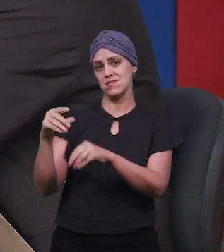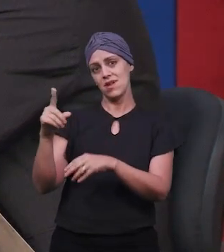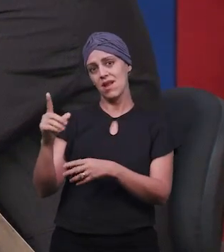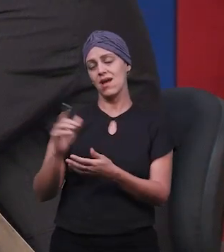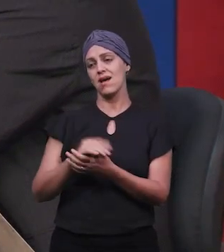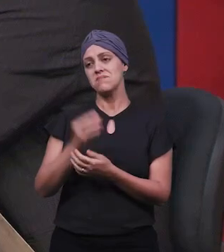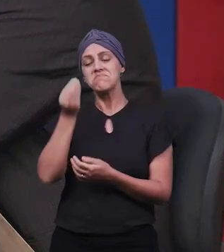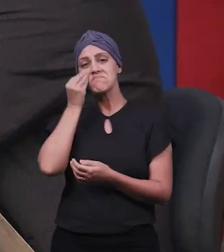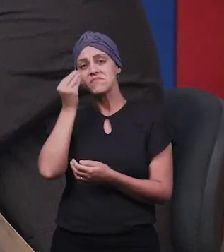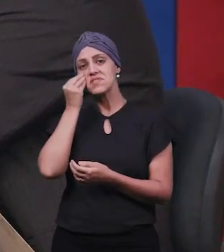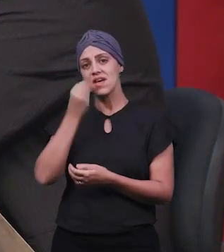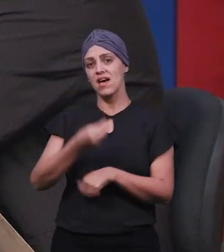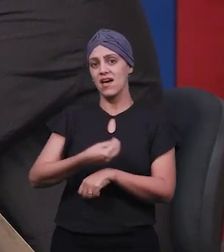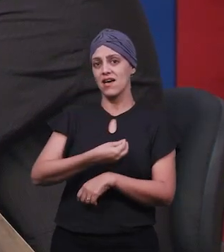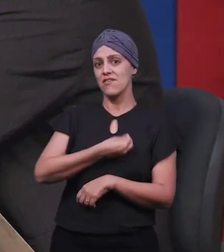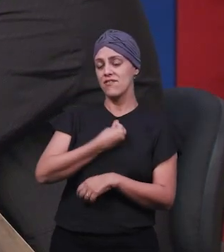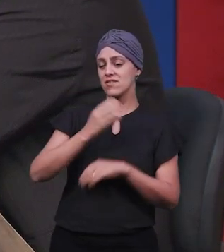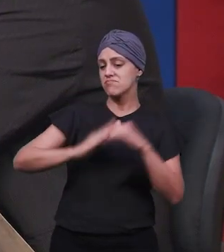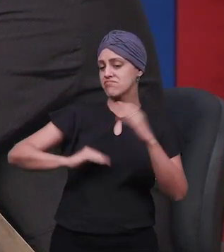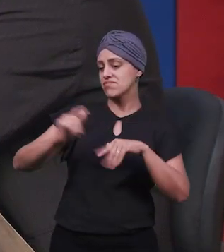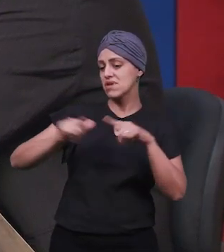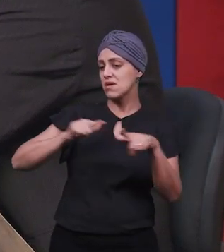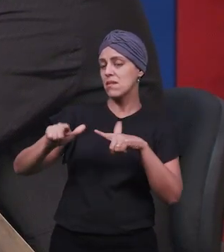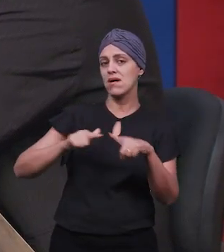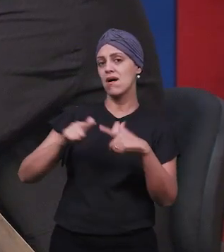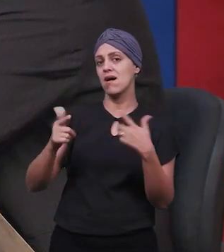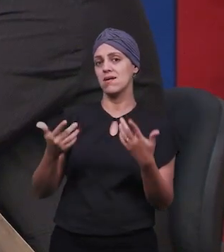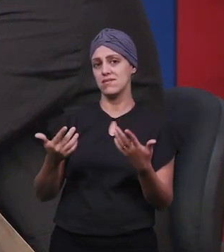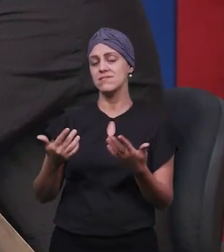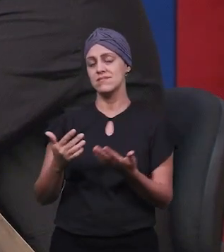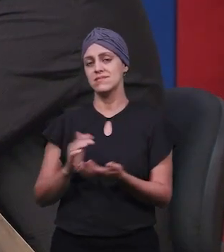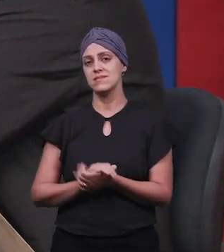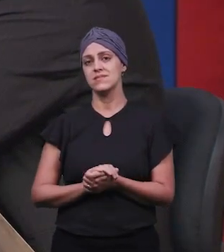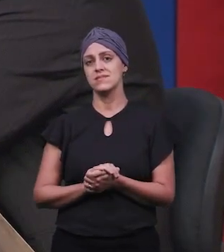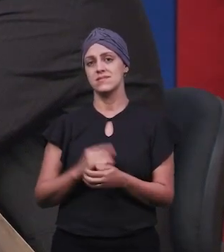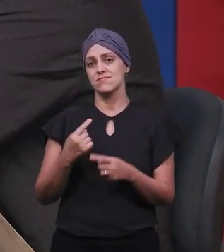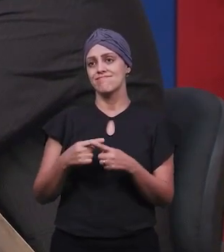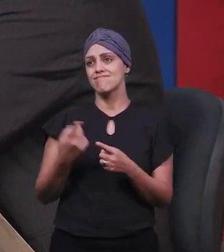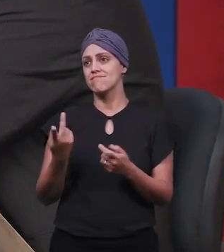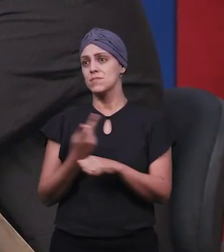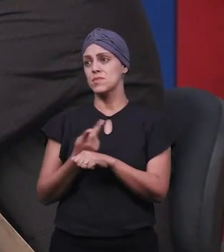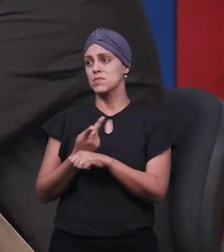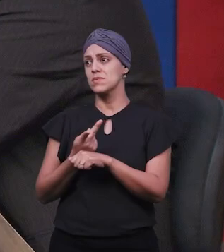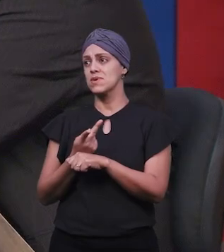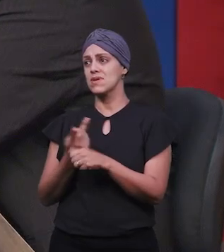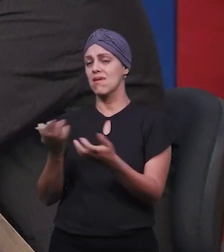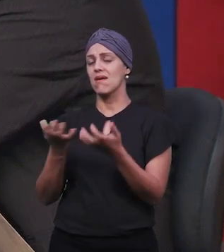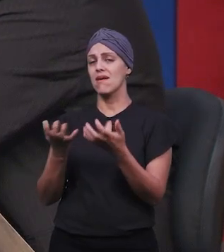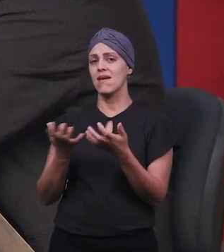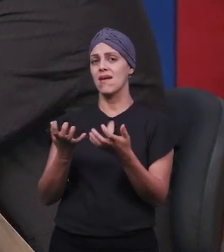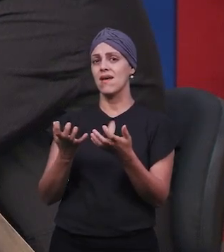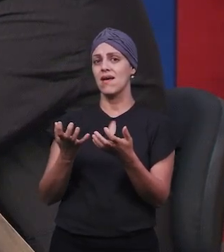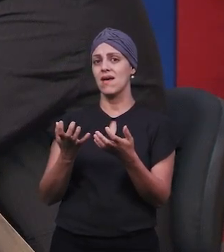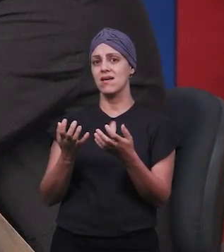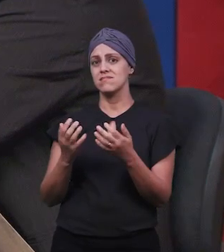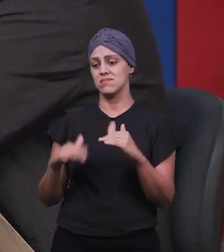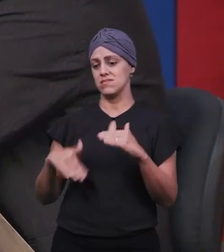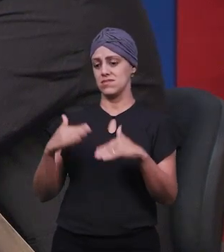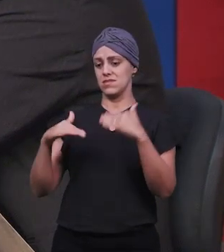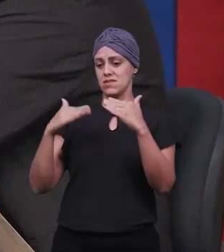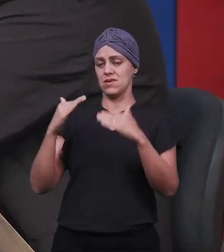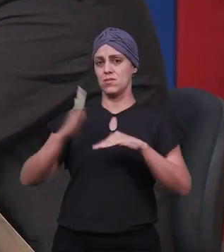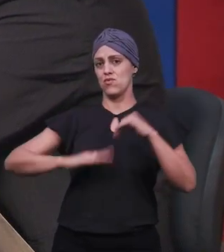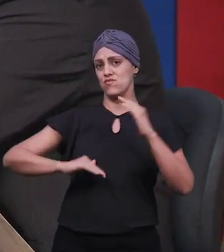lá aventurar na vida profissional no exterior, né, podemos dizer aventurar porque foram atrás de do